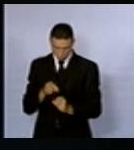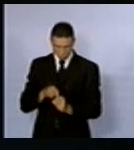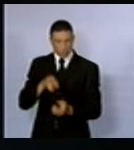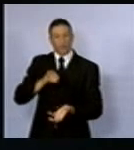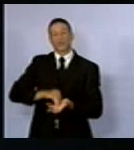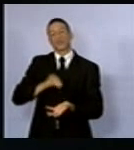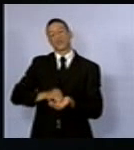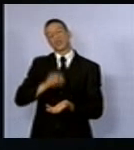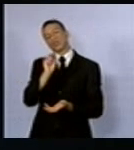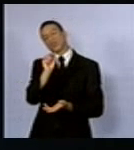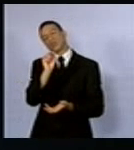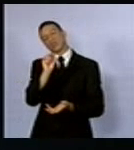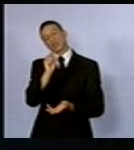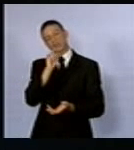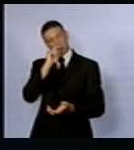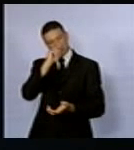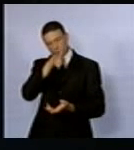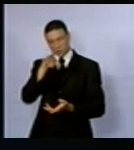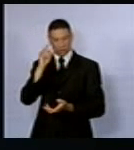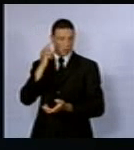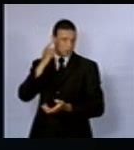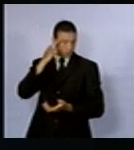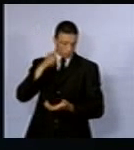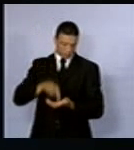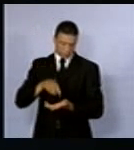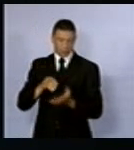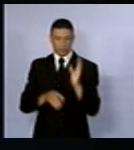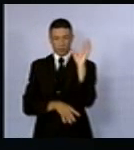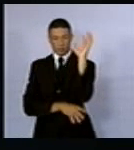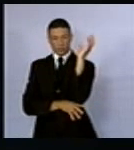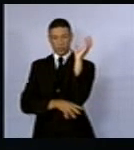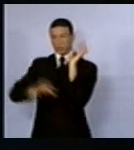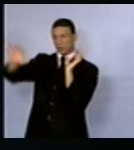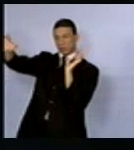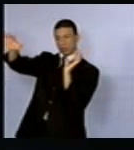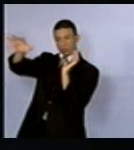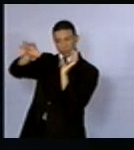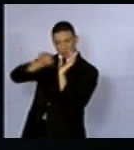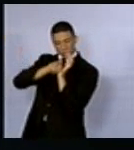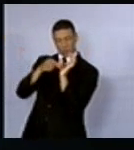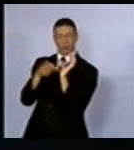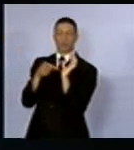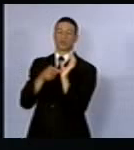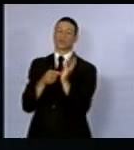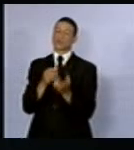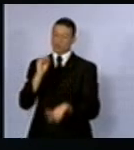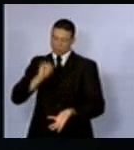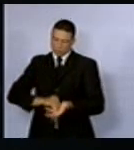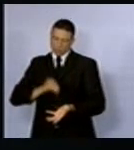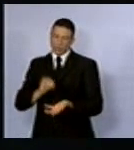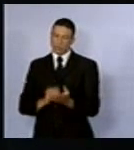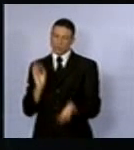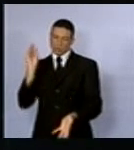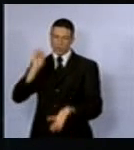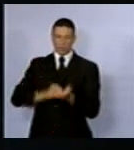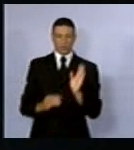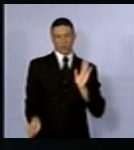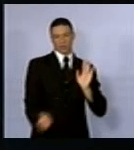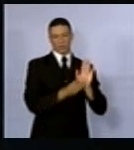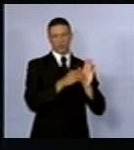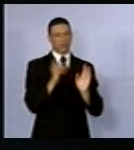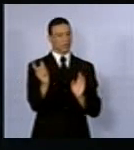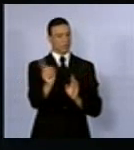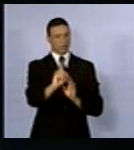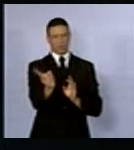o reflexo disso para as linhas de transmissão propriamente dita, as linhas que exercem a função de